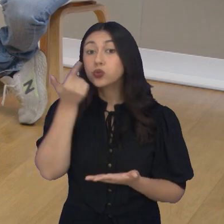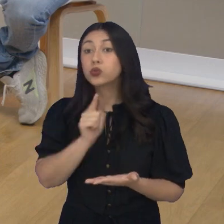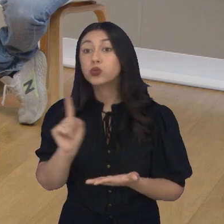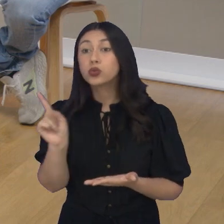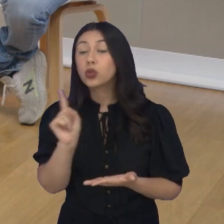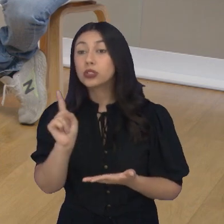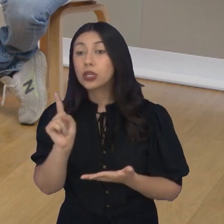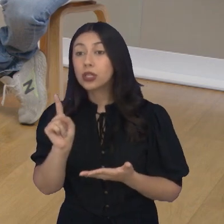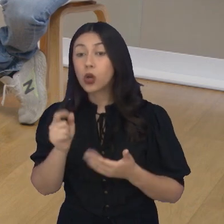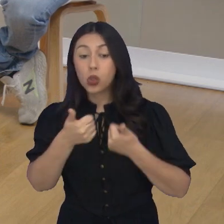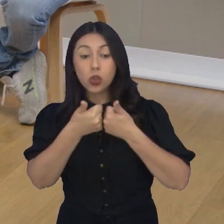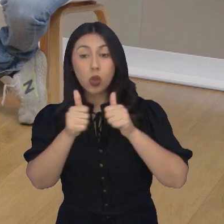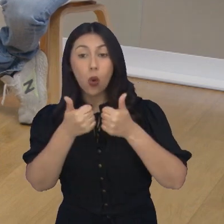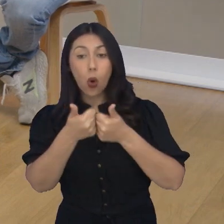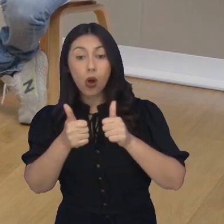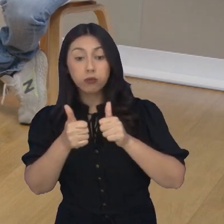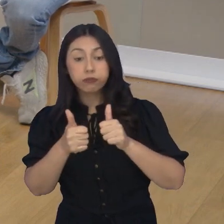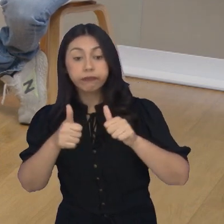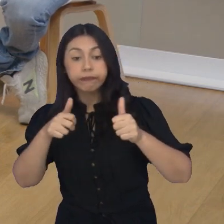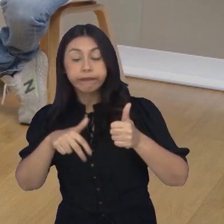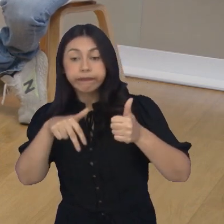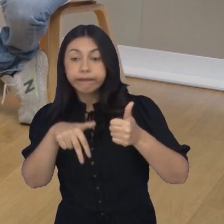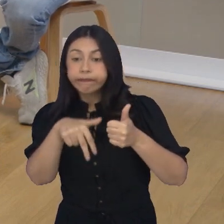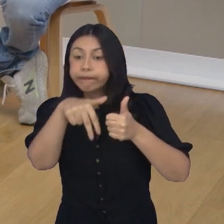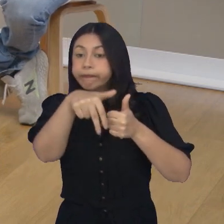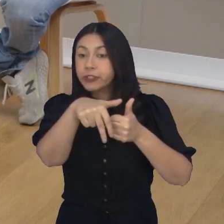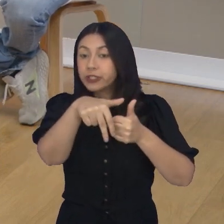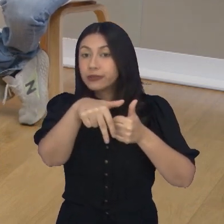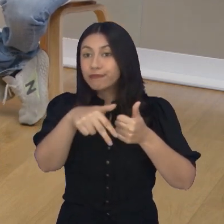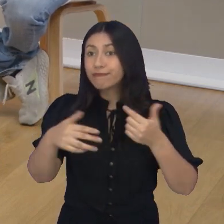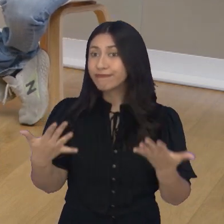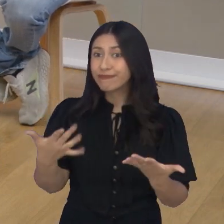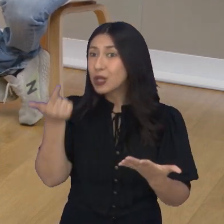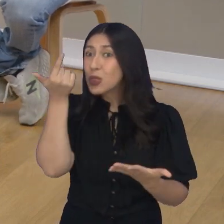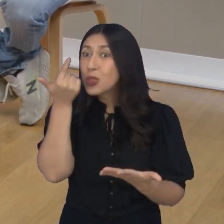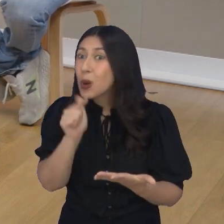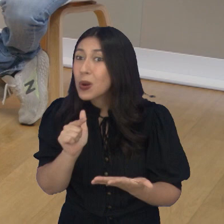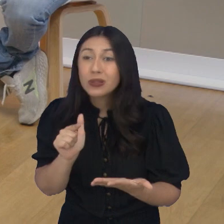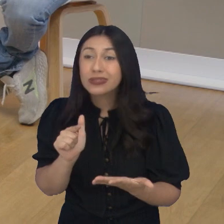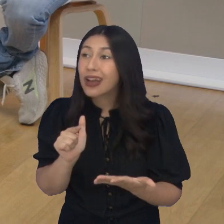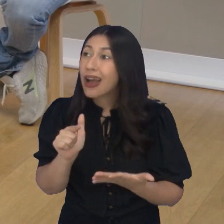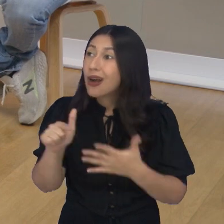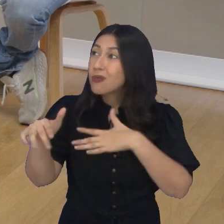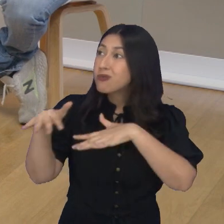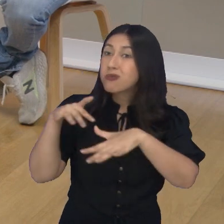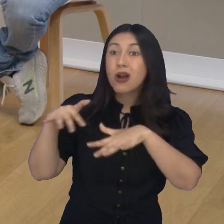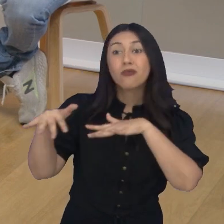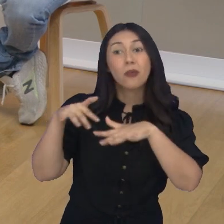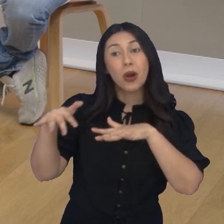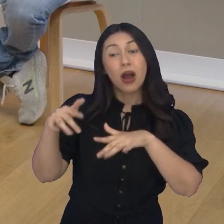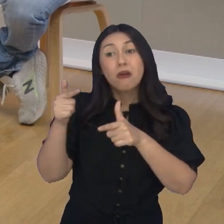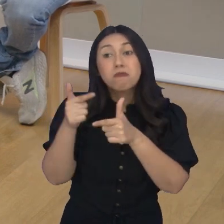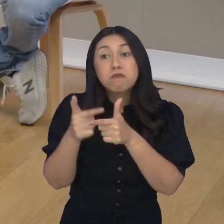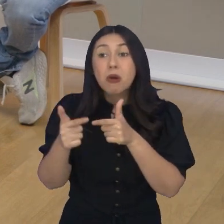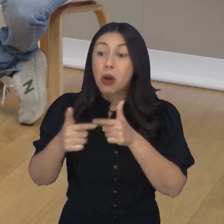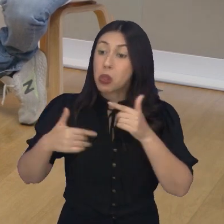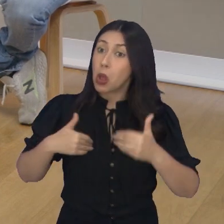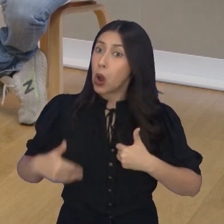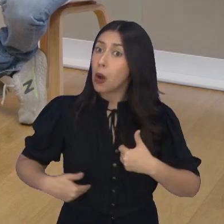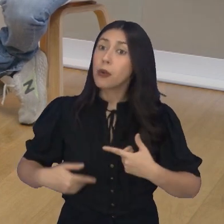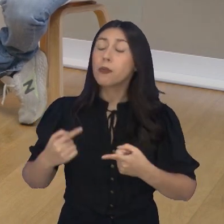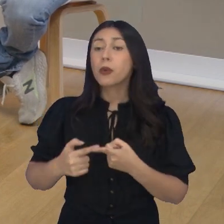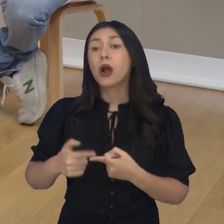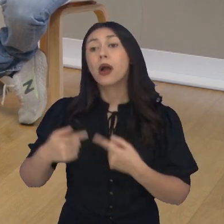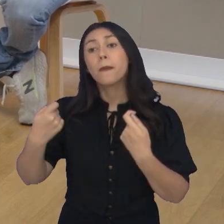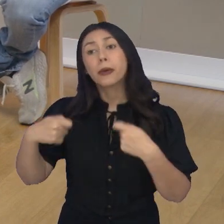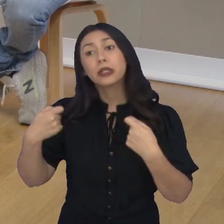ônibus. Se você não consegue subir no ônibus, você não consegue se locomover pela cidade, né? E é uma questão física, você precisa ter força para subir num